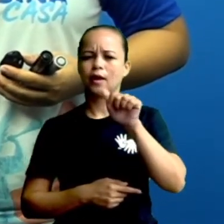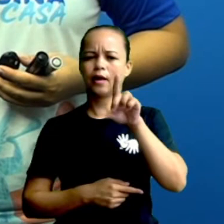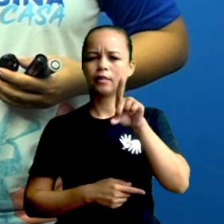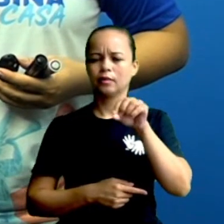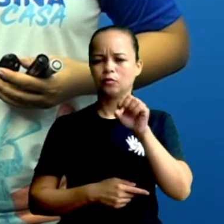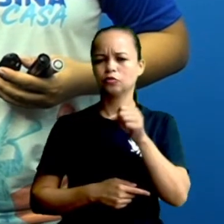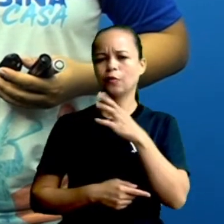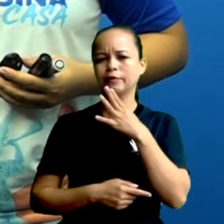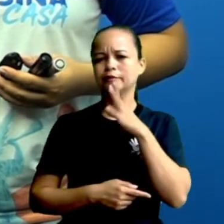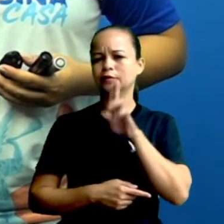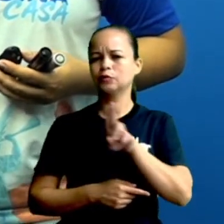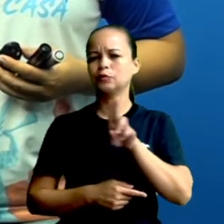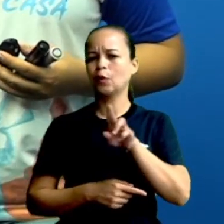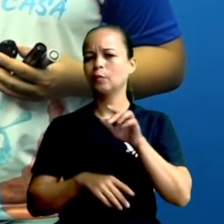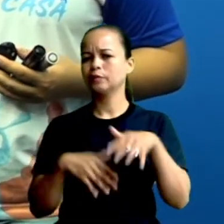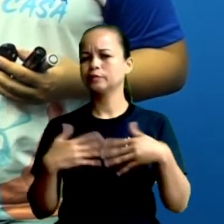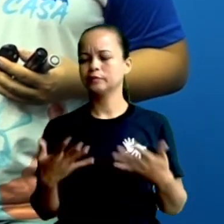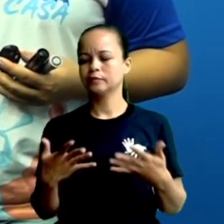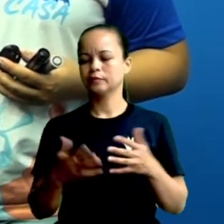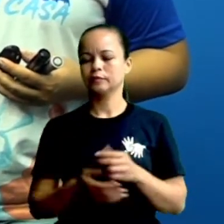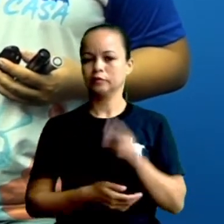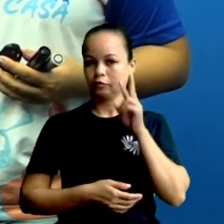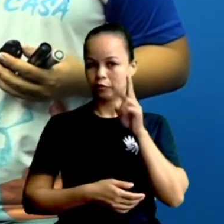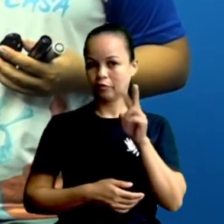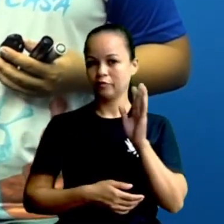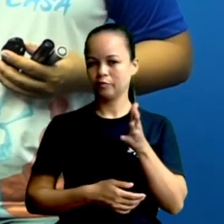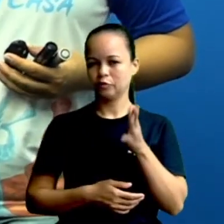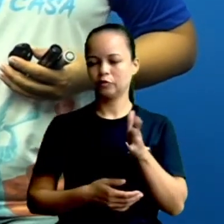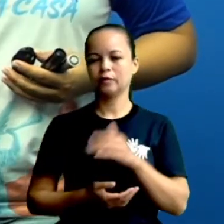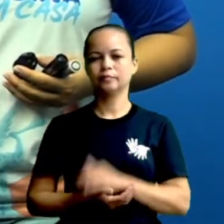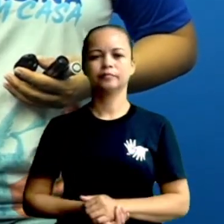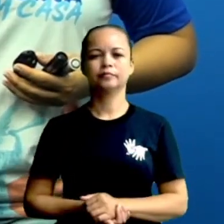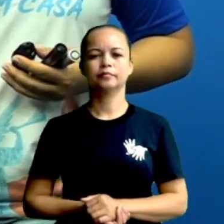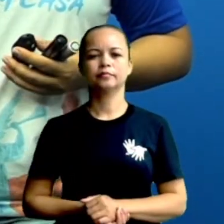conhecido como, vimos agora há pouco,